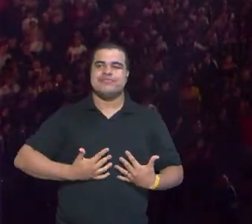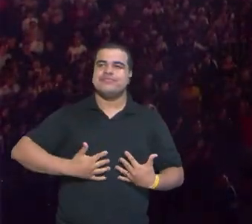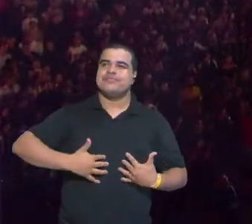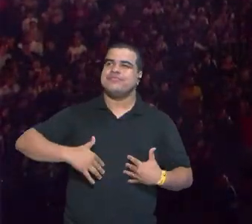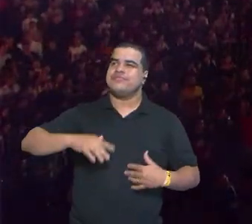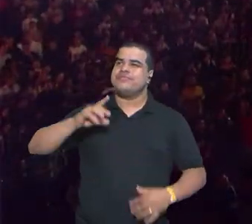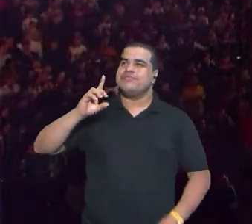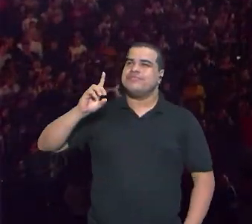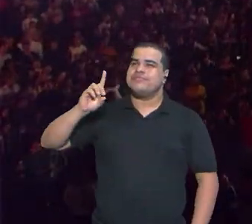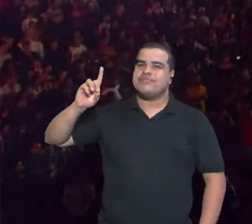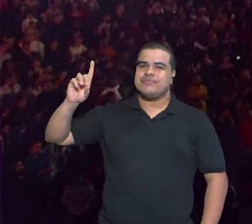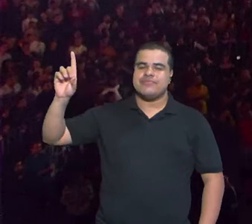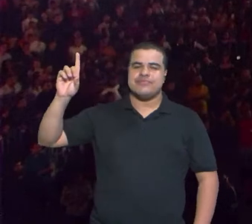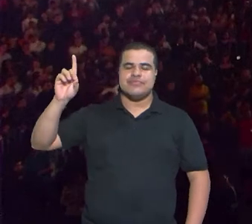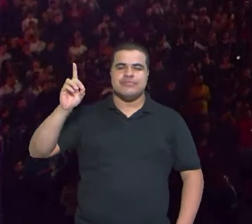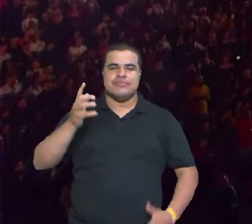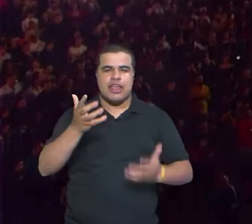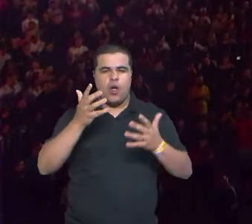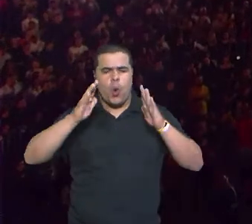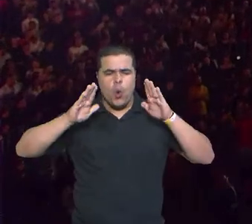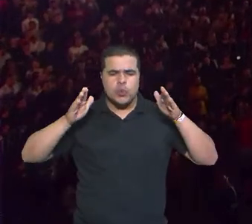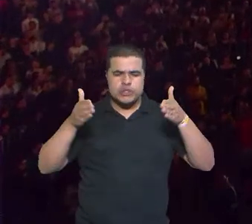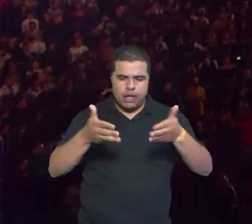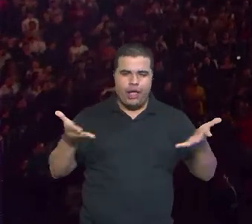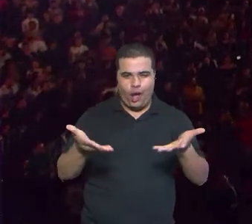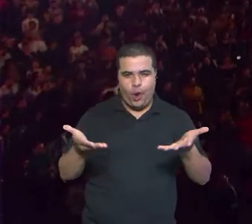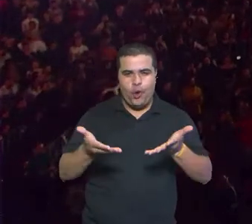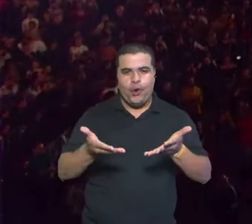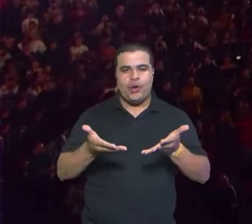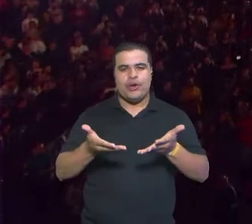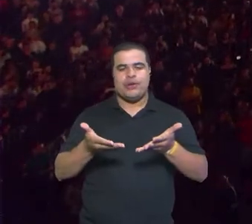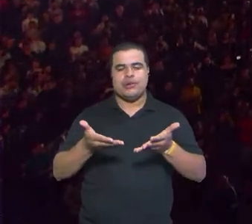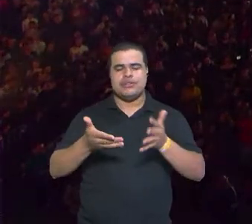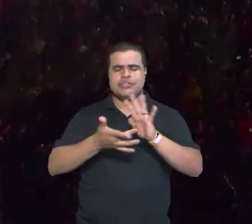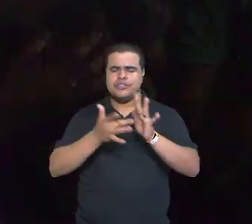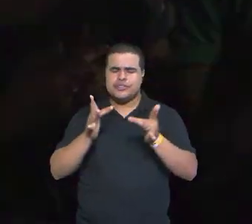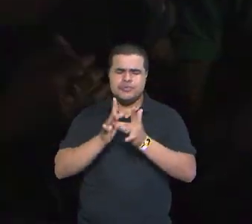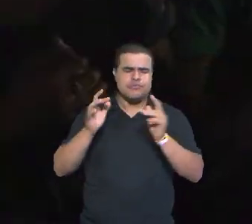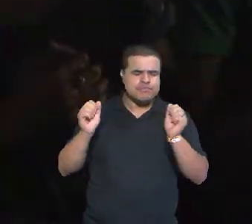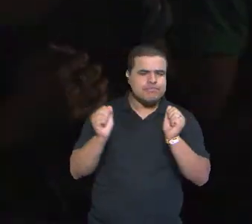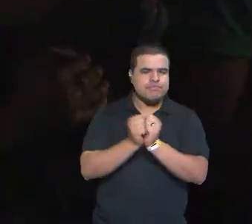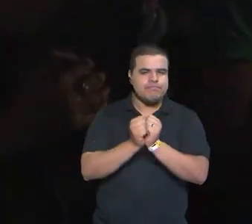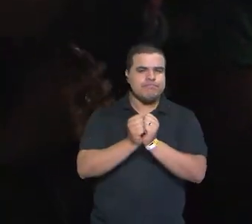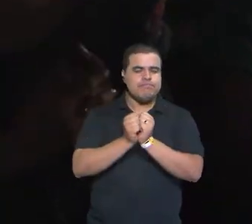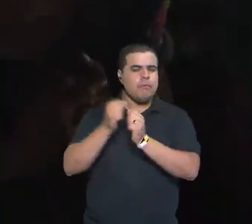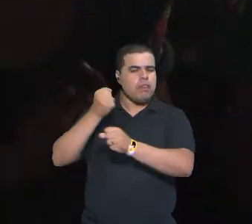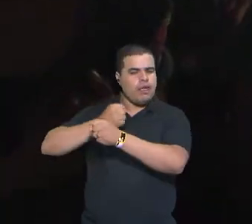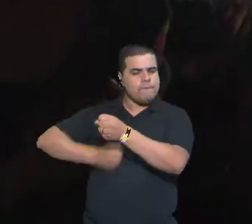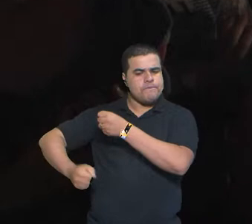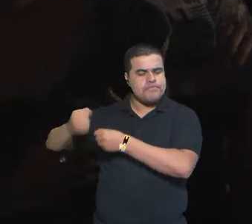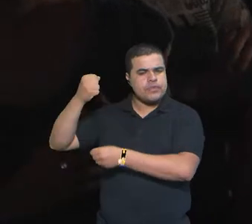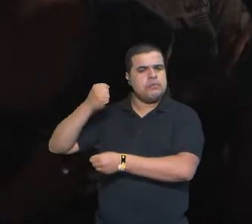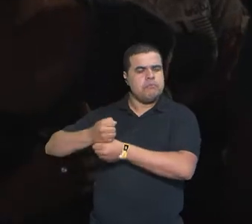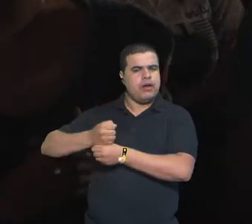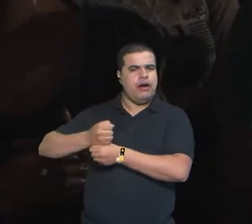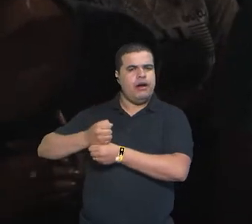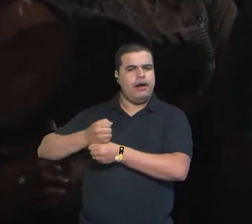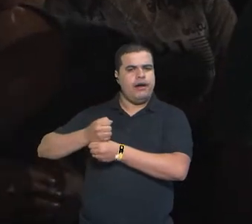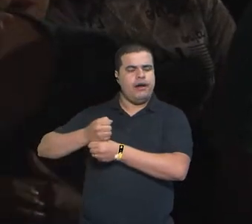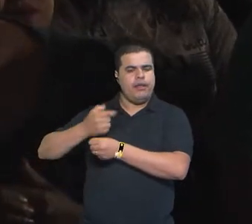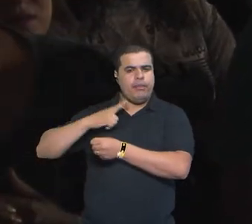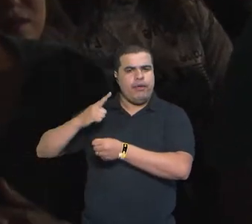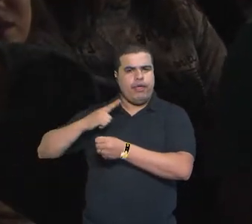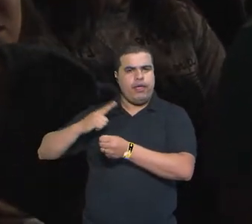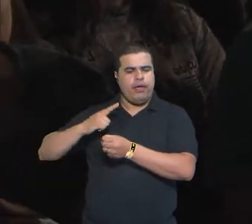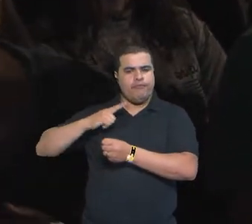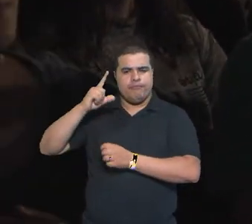feche os olhos comigo Jesus está aqui ano passado eu fui diagnosticado com arritmia